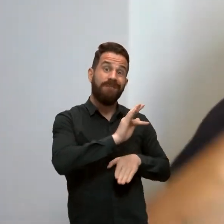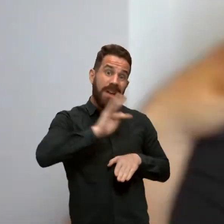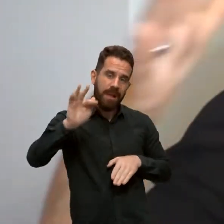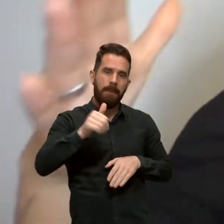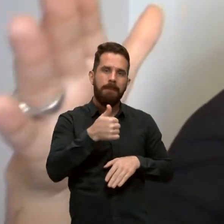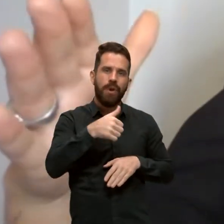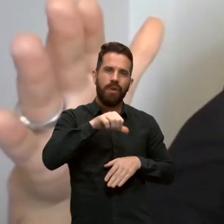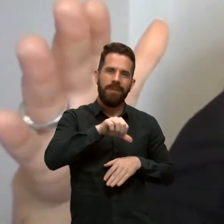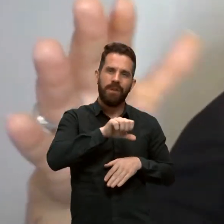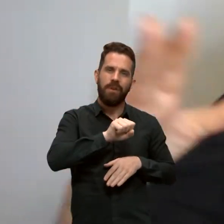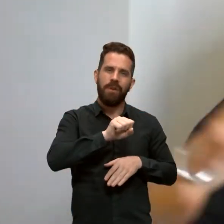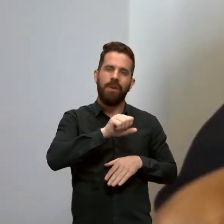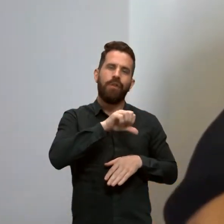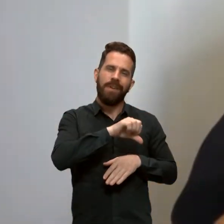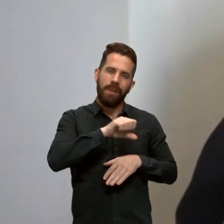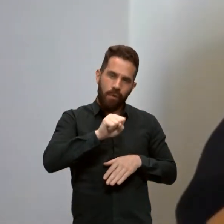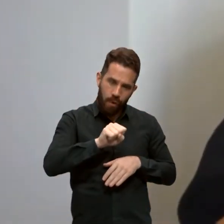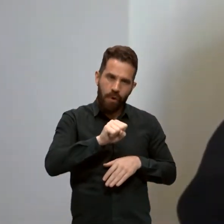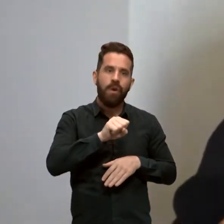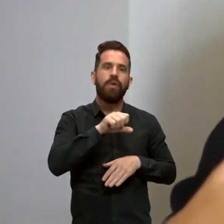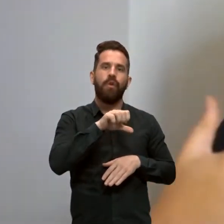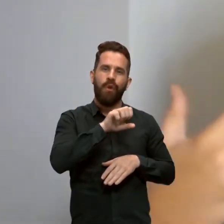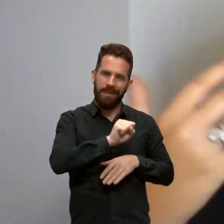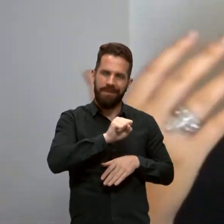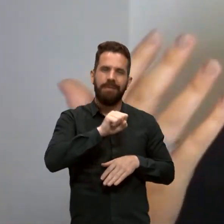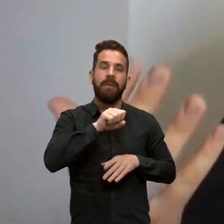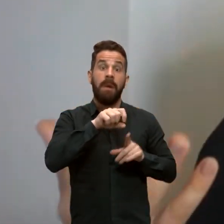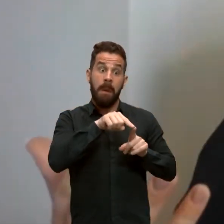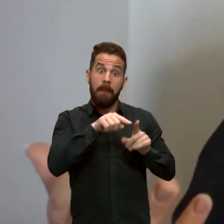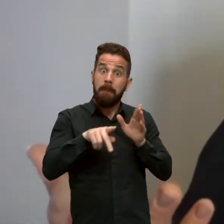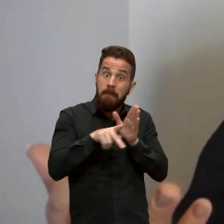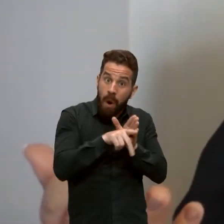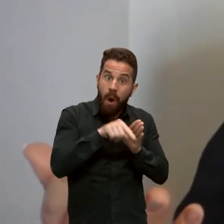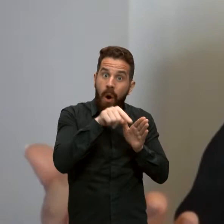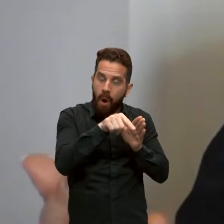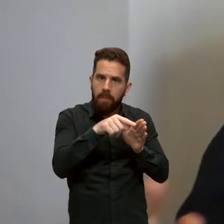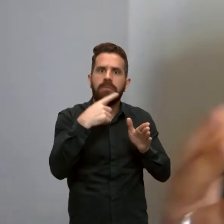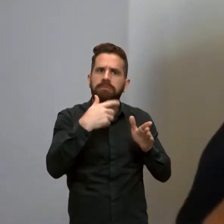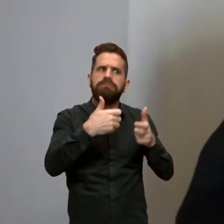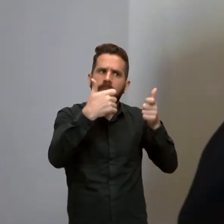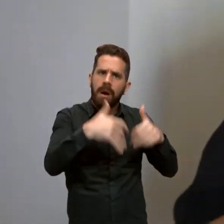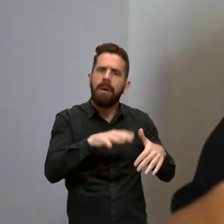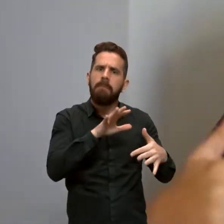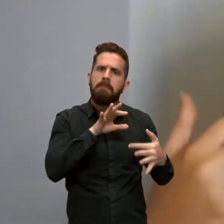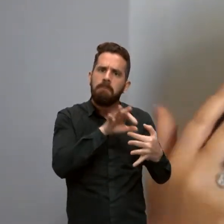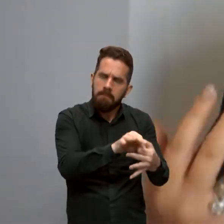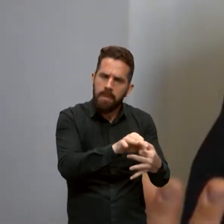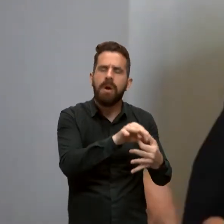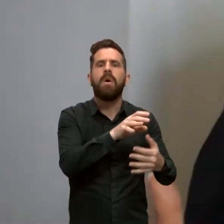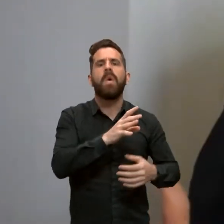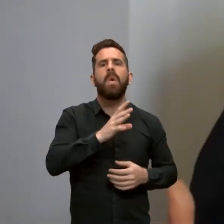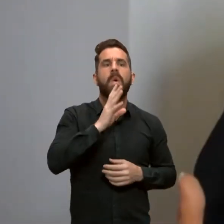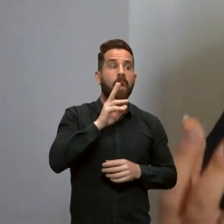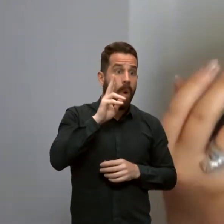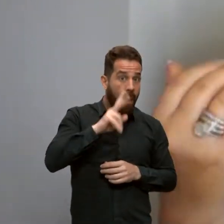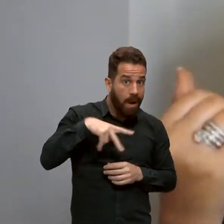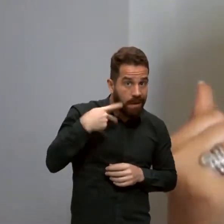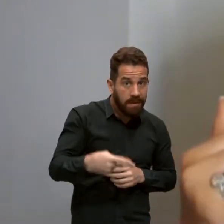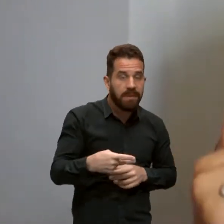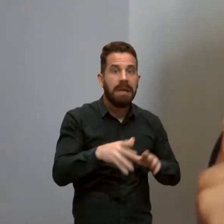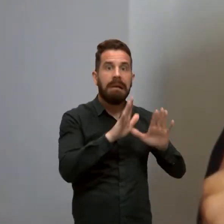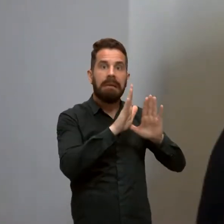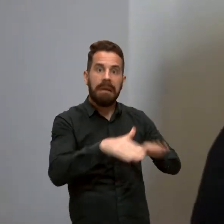1998 segue nessa mesma perspectiva de reconhecer a criança, né, enquanto um sujeito de